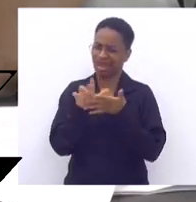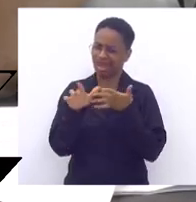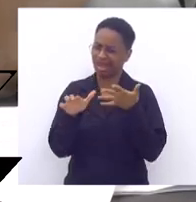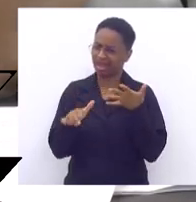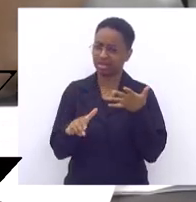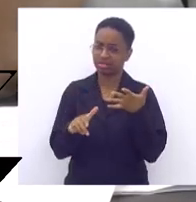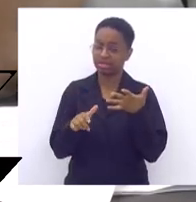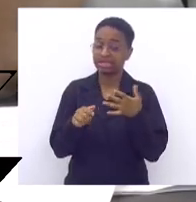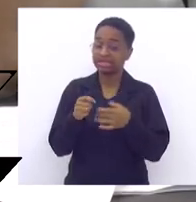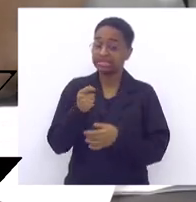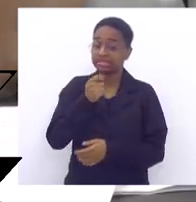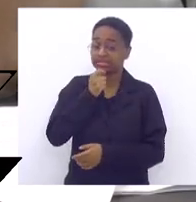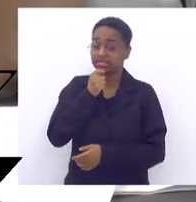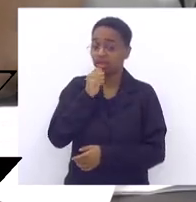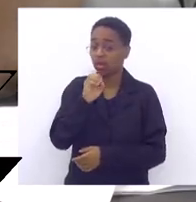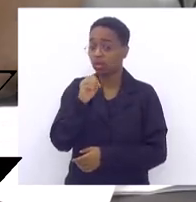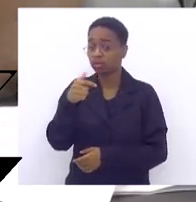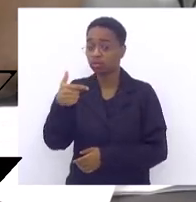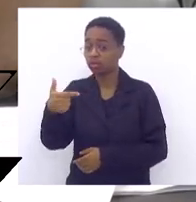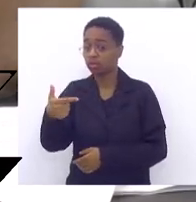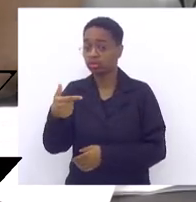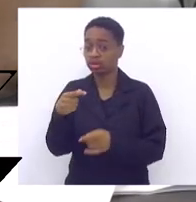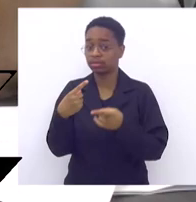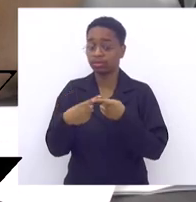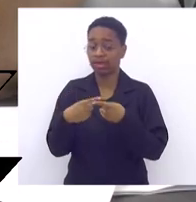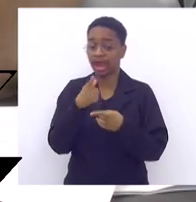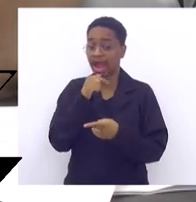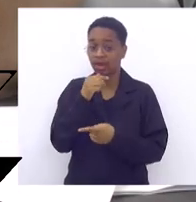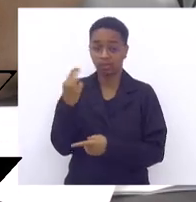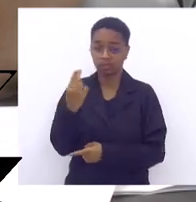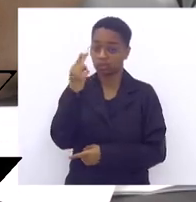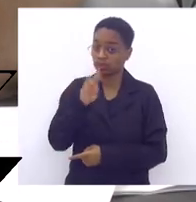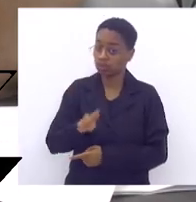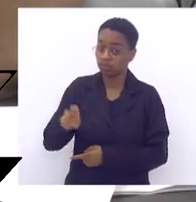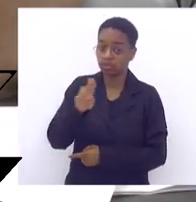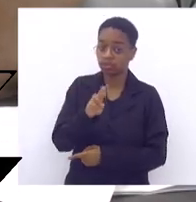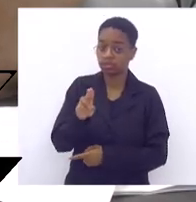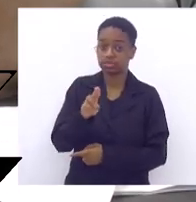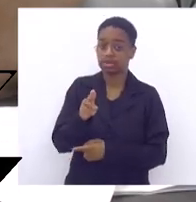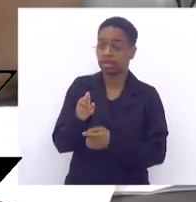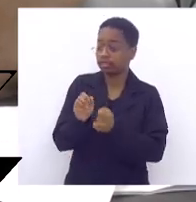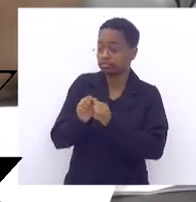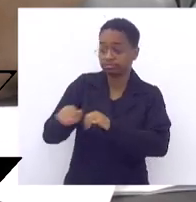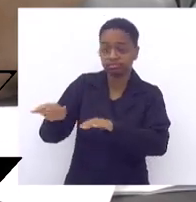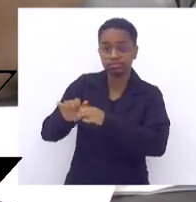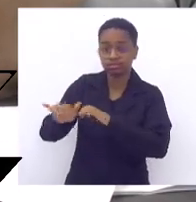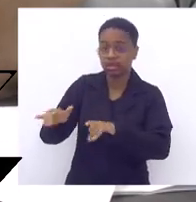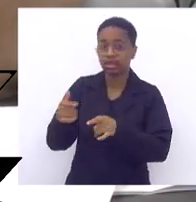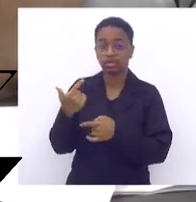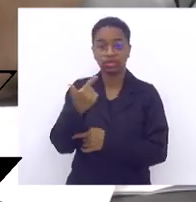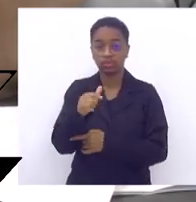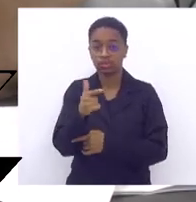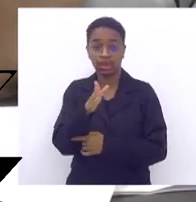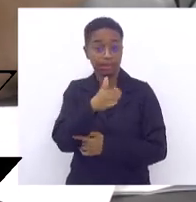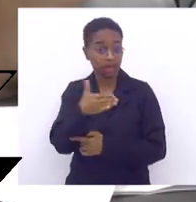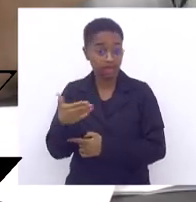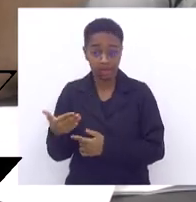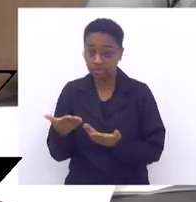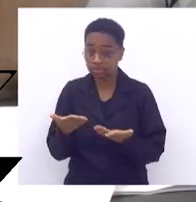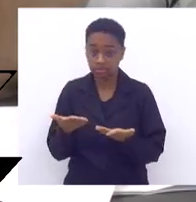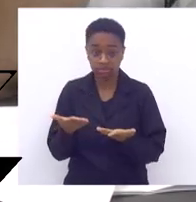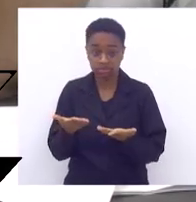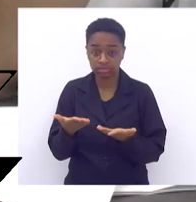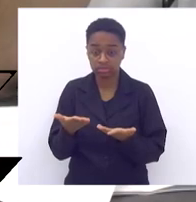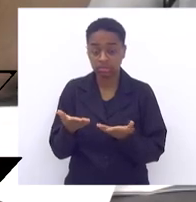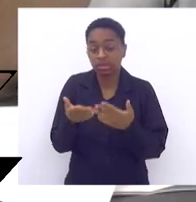sem oxigênio dissolvido, a água não pode ser usada para abastecimento, não tem ictiofauna, quer dizer, não tem peixe.